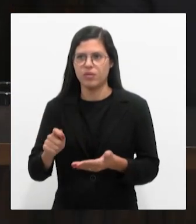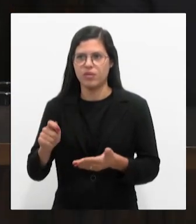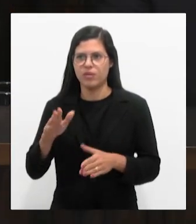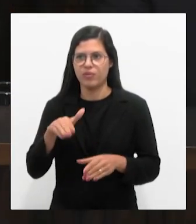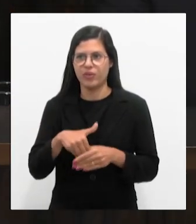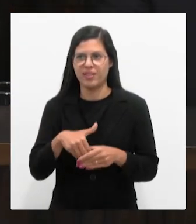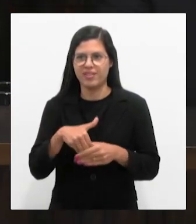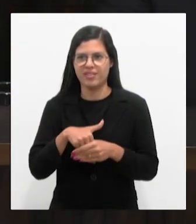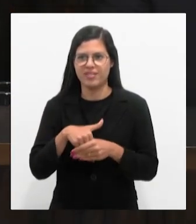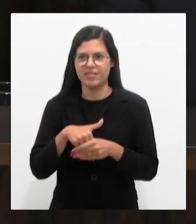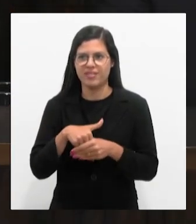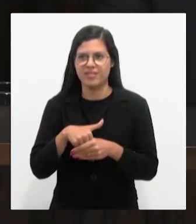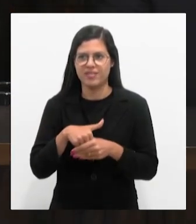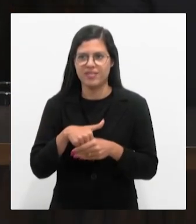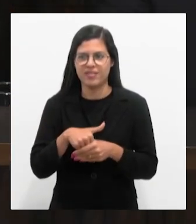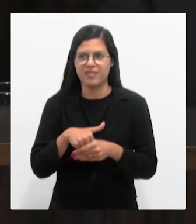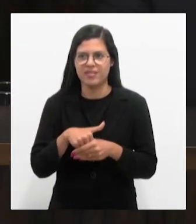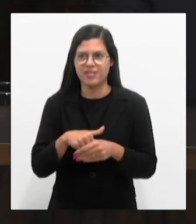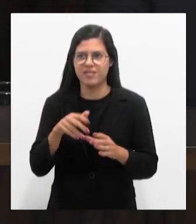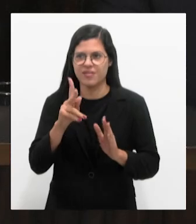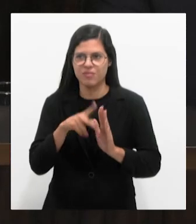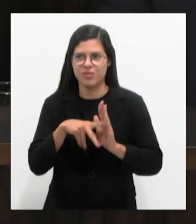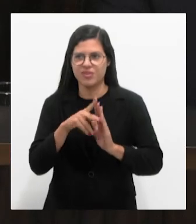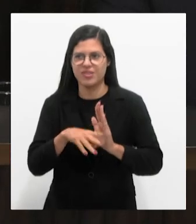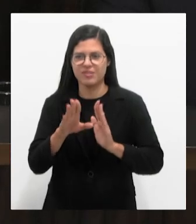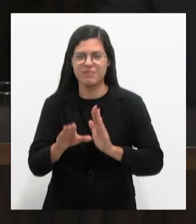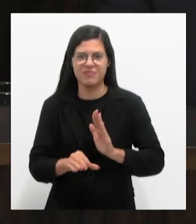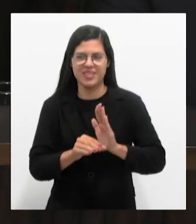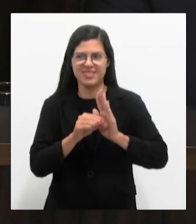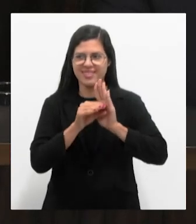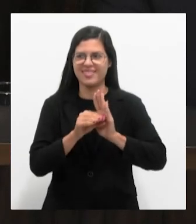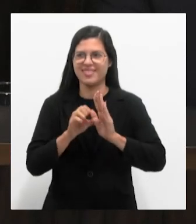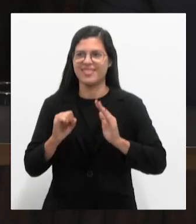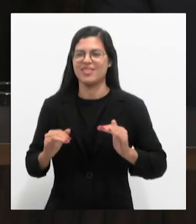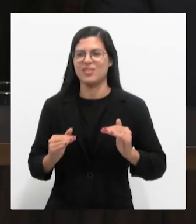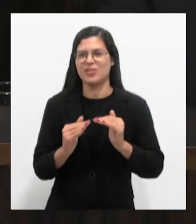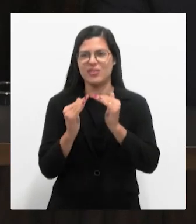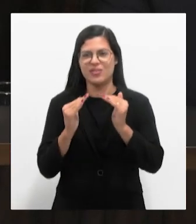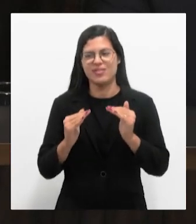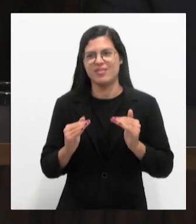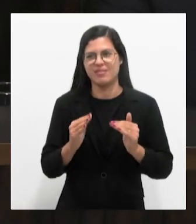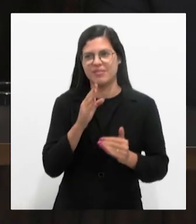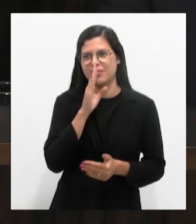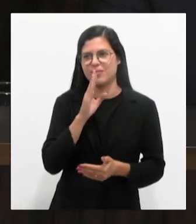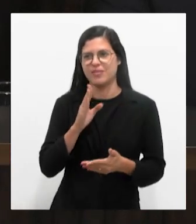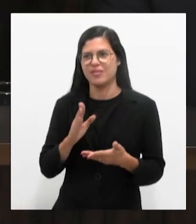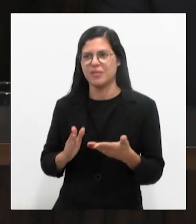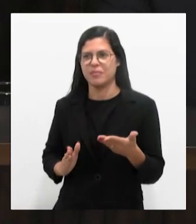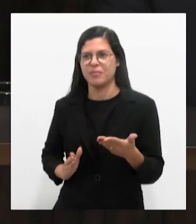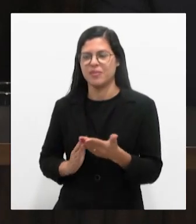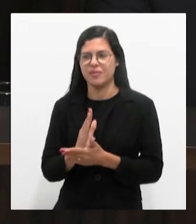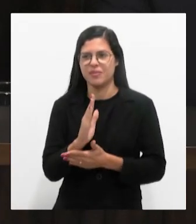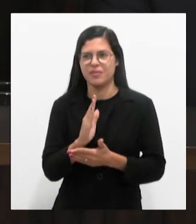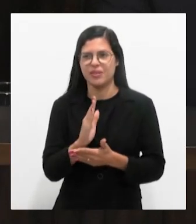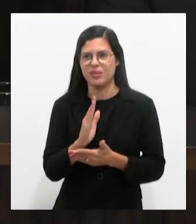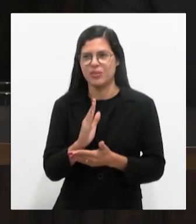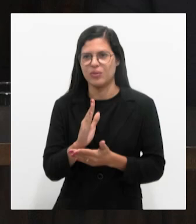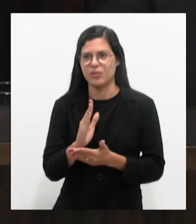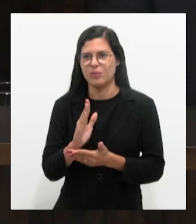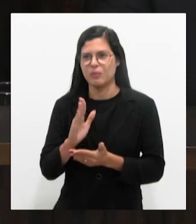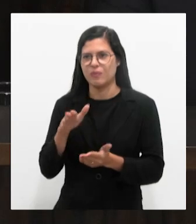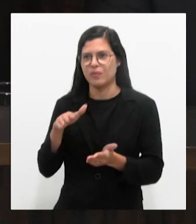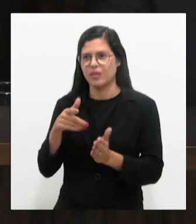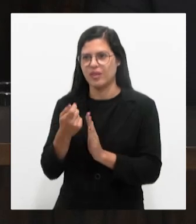votação. O projeto assim emendado. Os senhores que aprovam, permaneçam como estão. Aprovado.